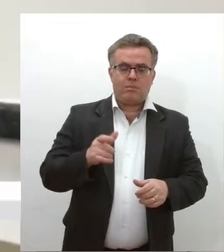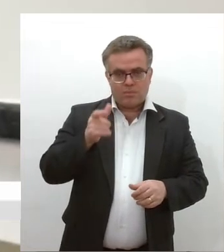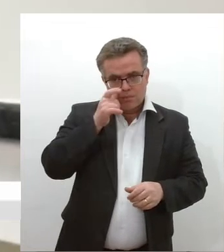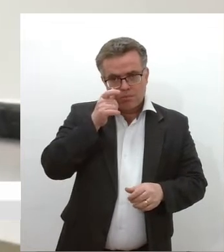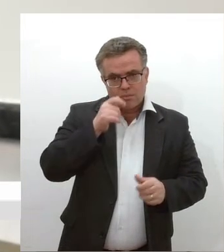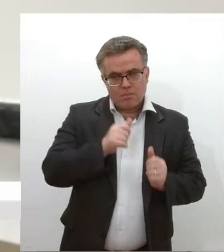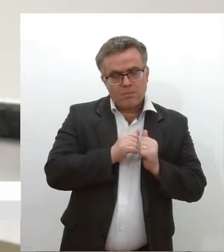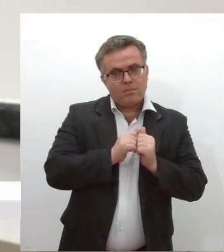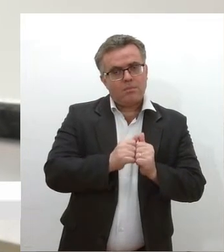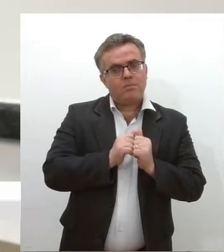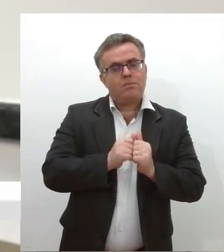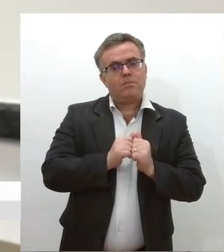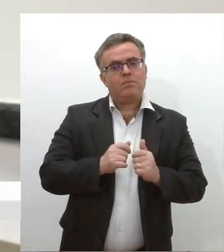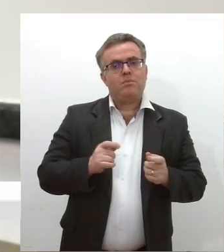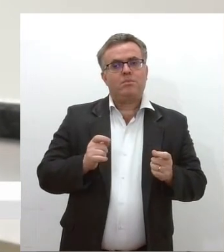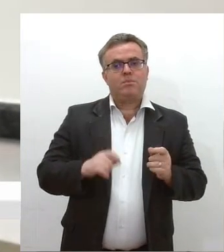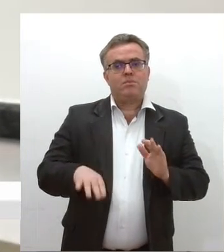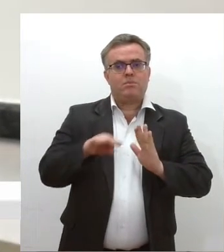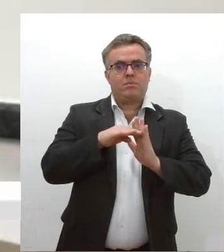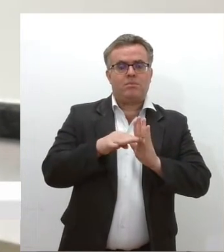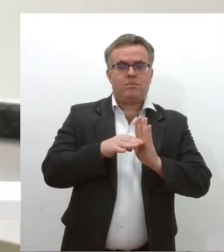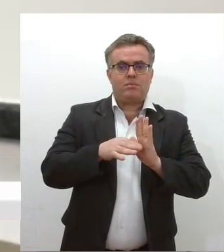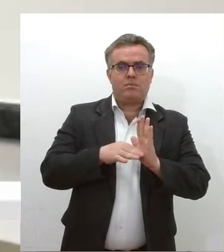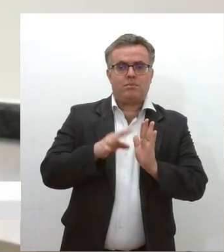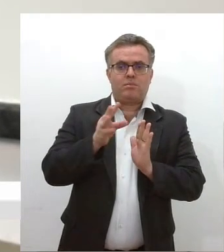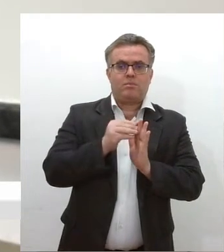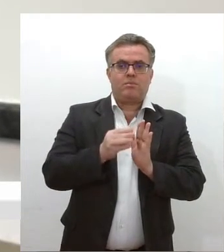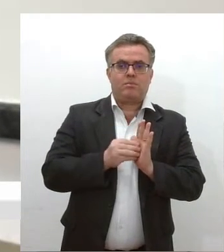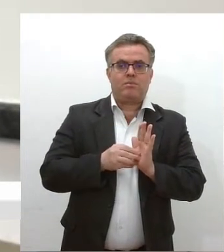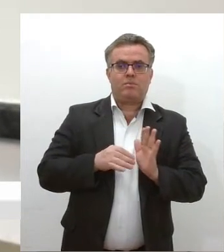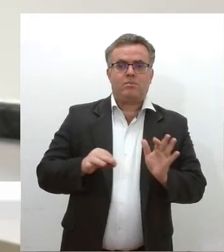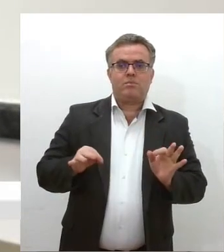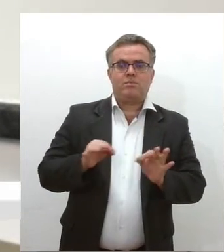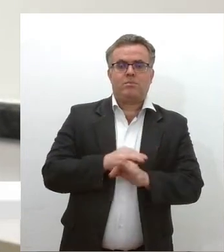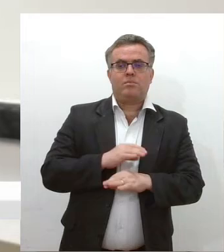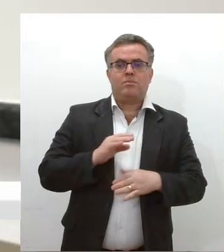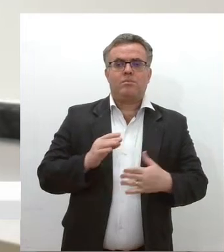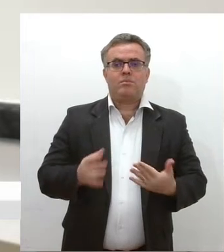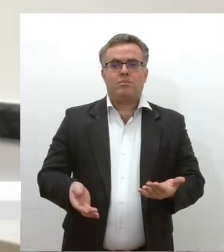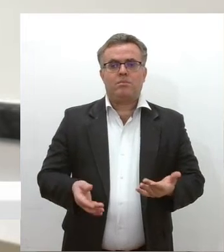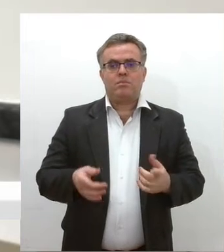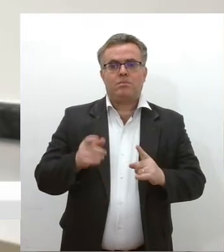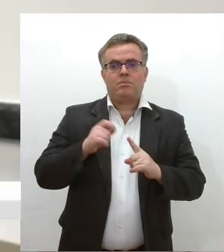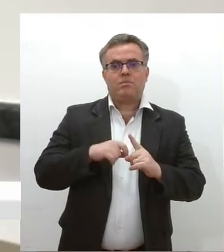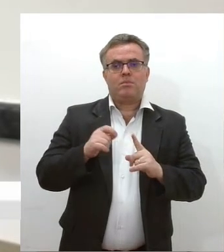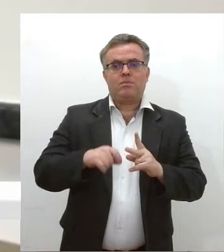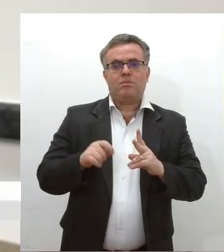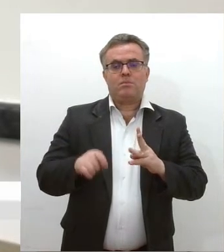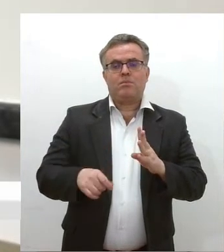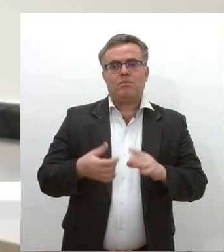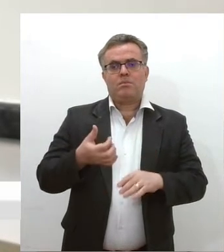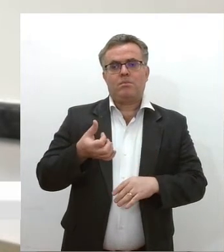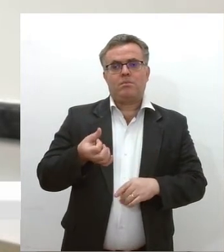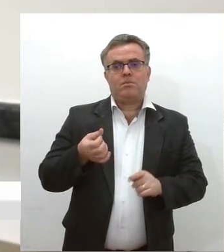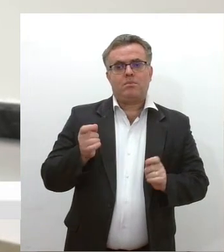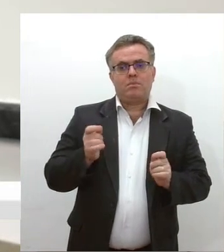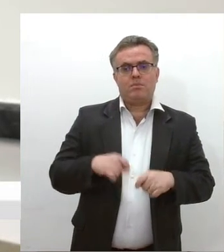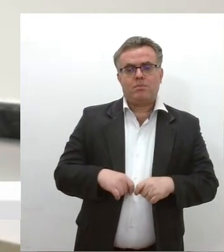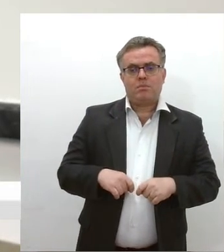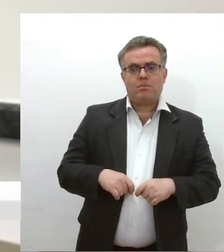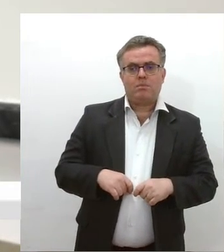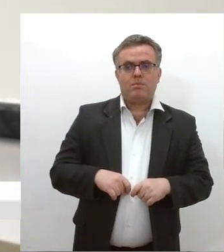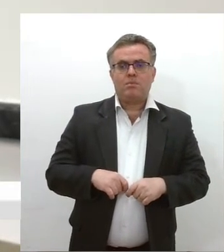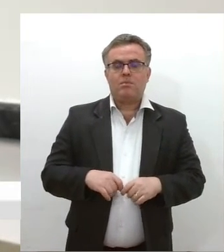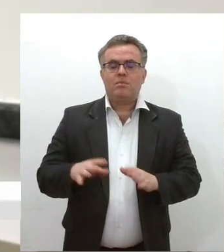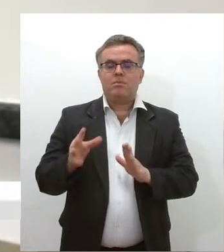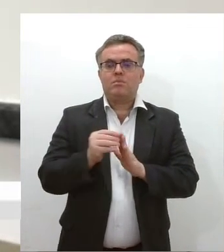consegue fazer uma tabelinha, a gente consegue determinar o período fértil depois de 6 meses anotando a menstruação. No